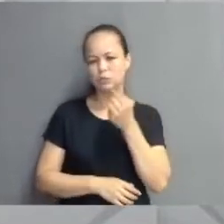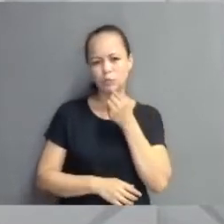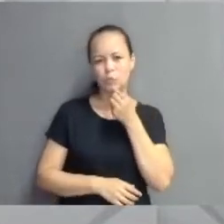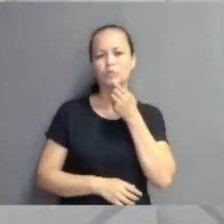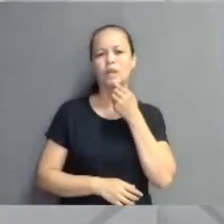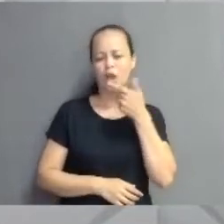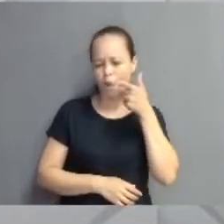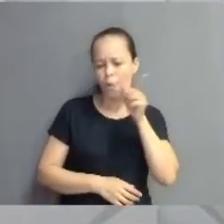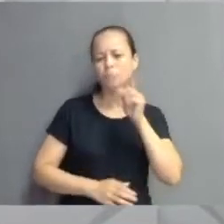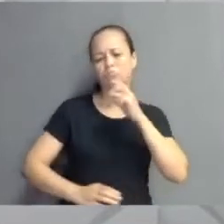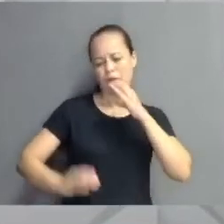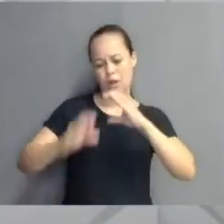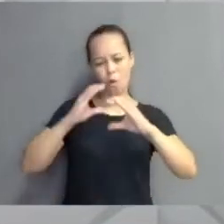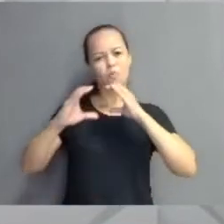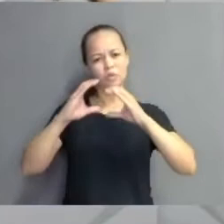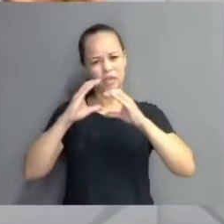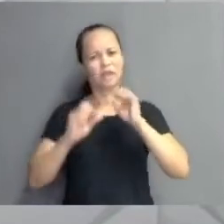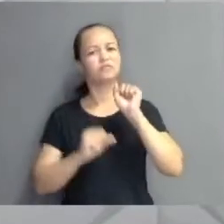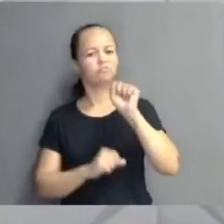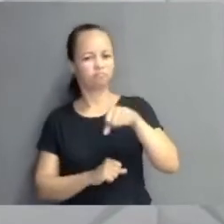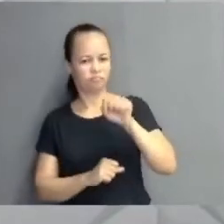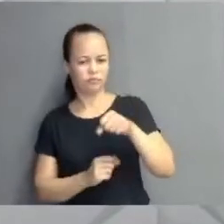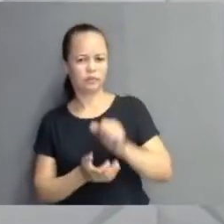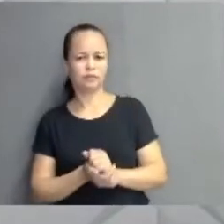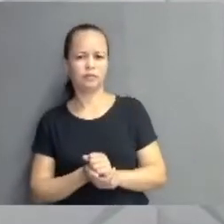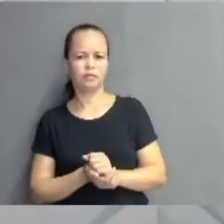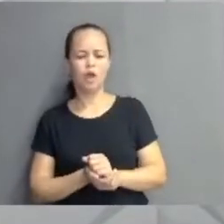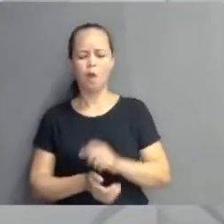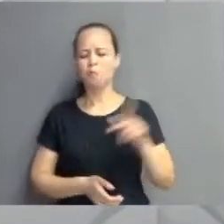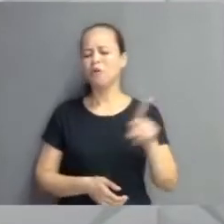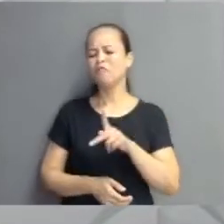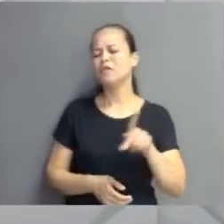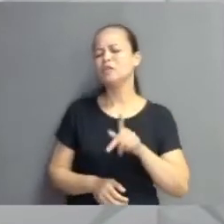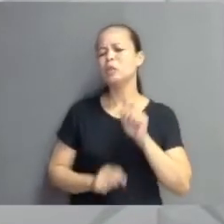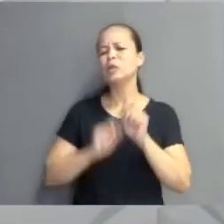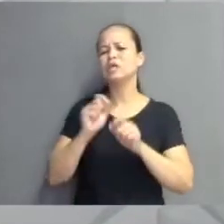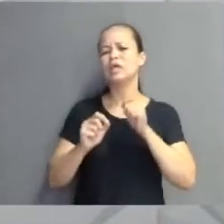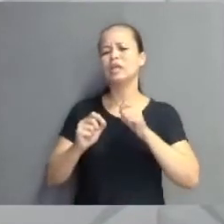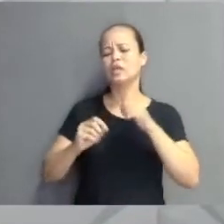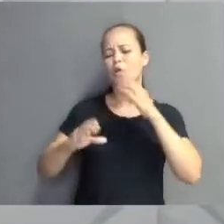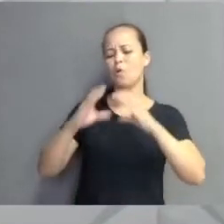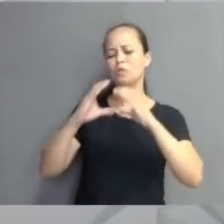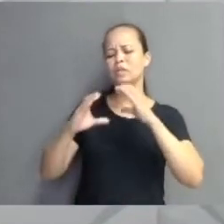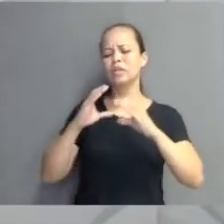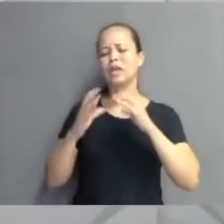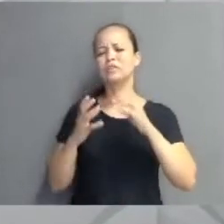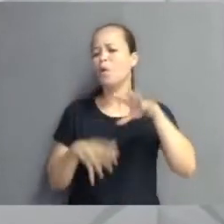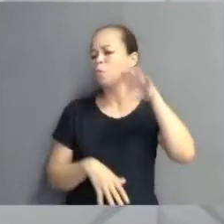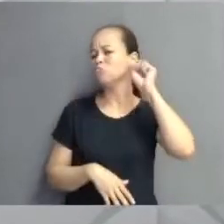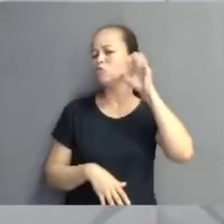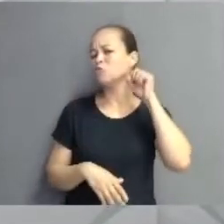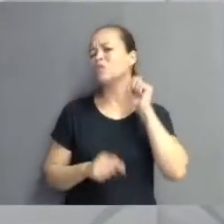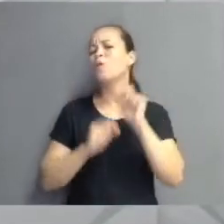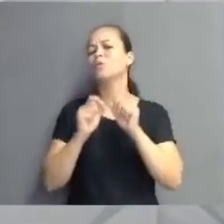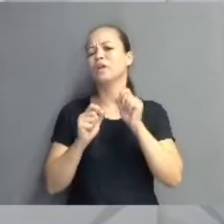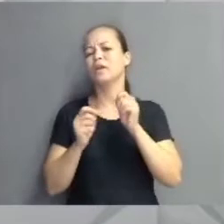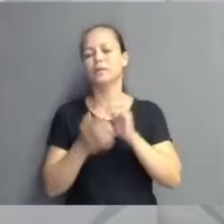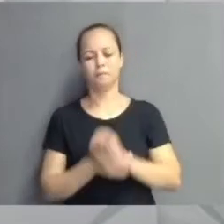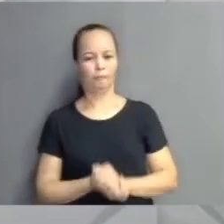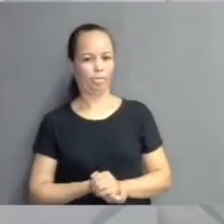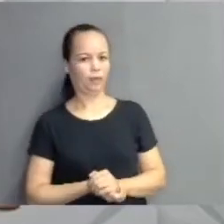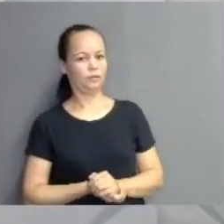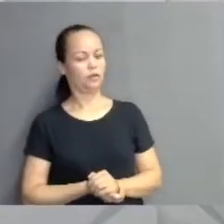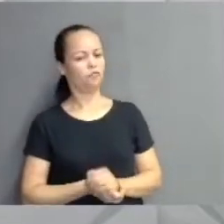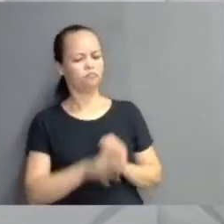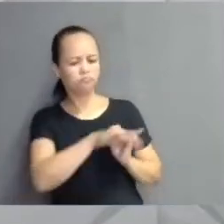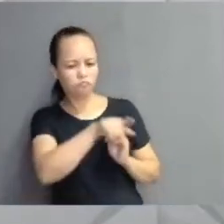pode me perguntar o professor O que que tem a ver o escutar com a comunicação quando você é criança por exemplo dá